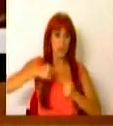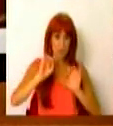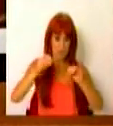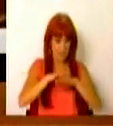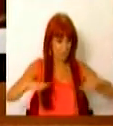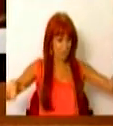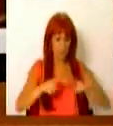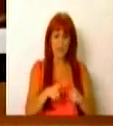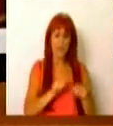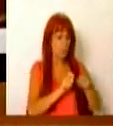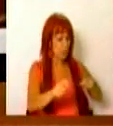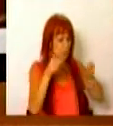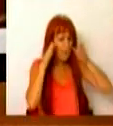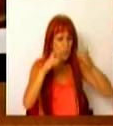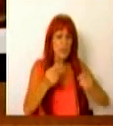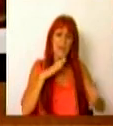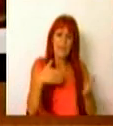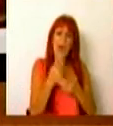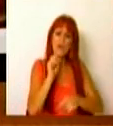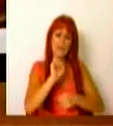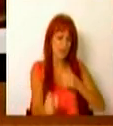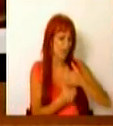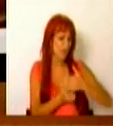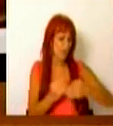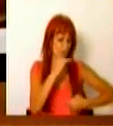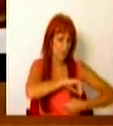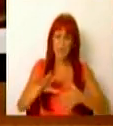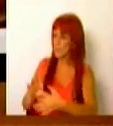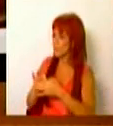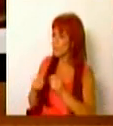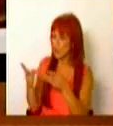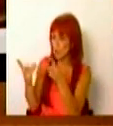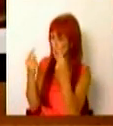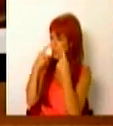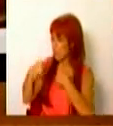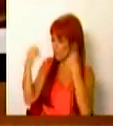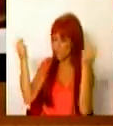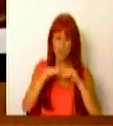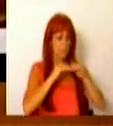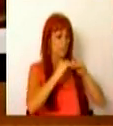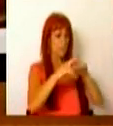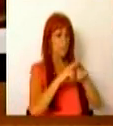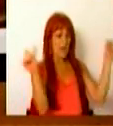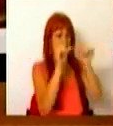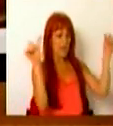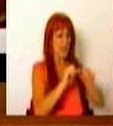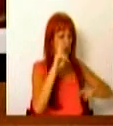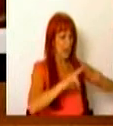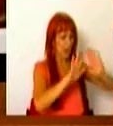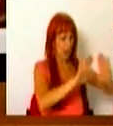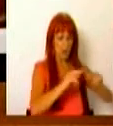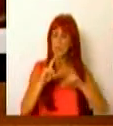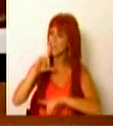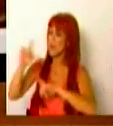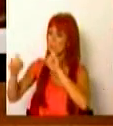primeira fase da legislatura concentrada na reposição de rendimentos, na consolidação das contas públicas, na estabilização do sistema financeiro, na